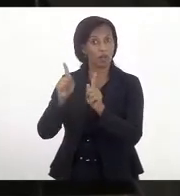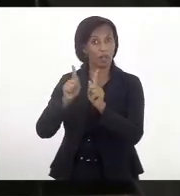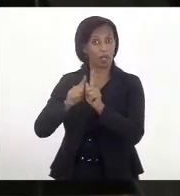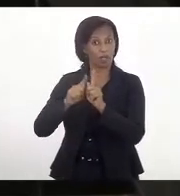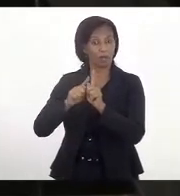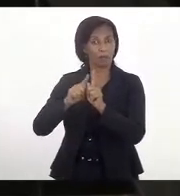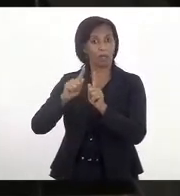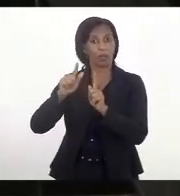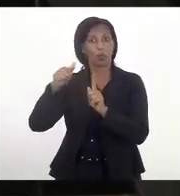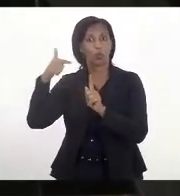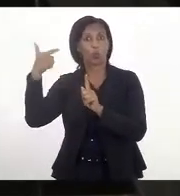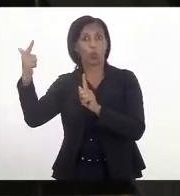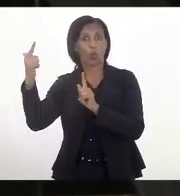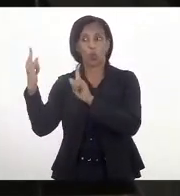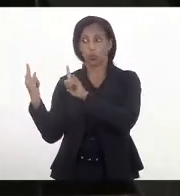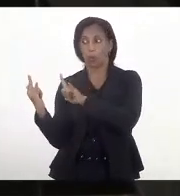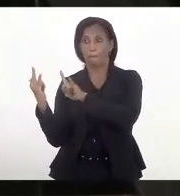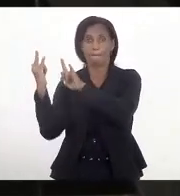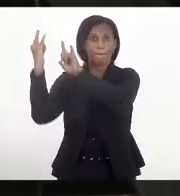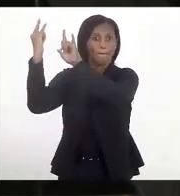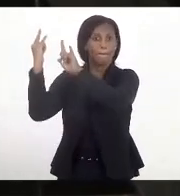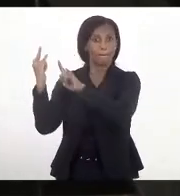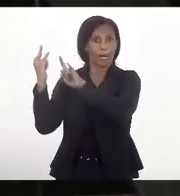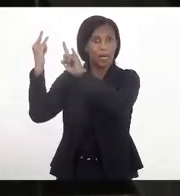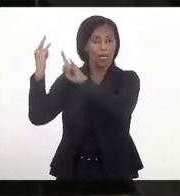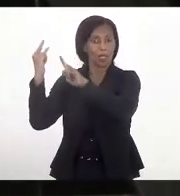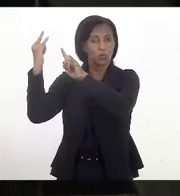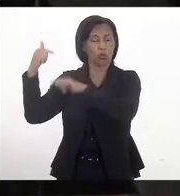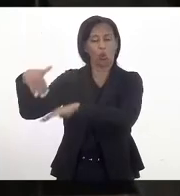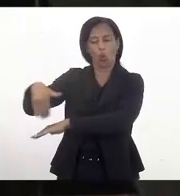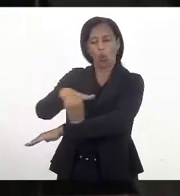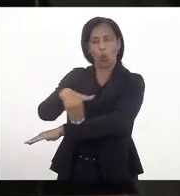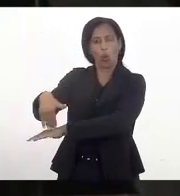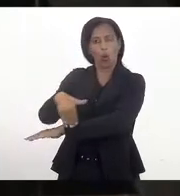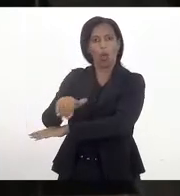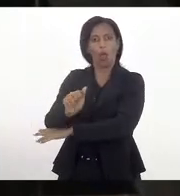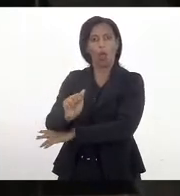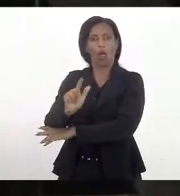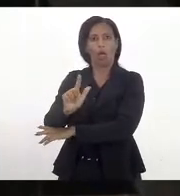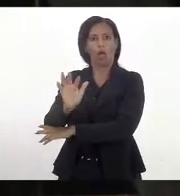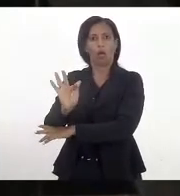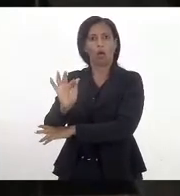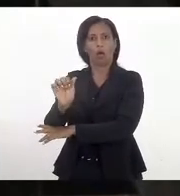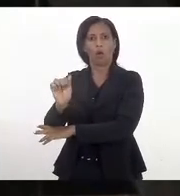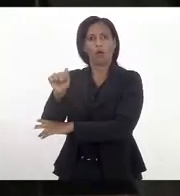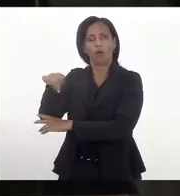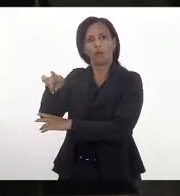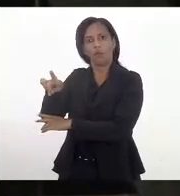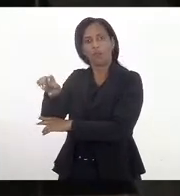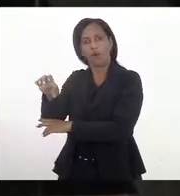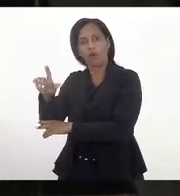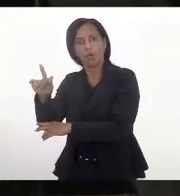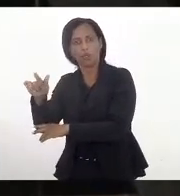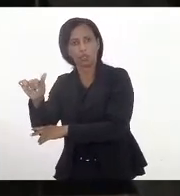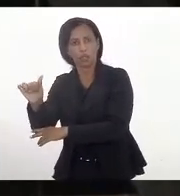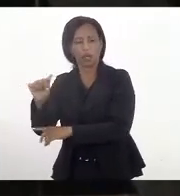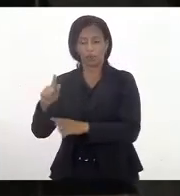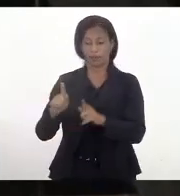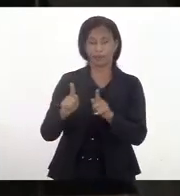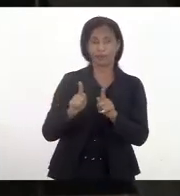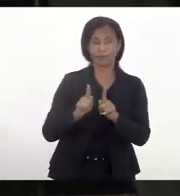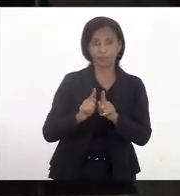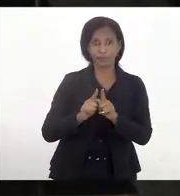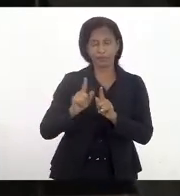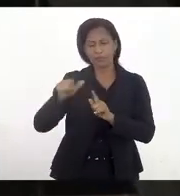recém-reformado na Rua da Alfândega e também um pequeno compartimento onde